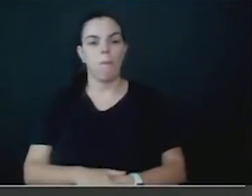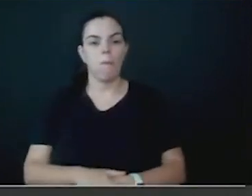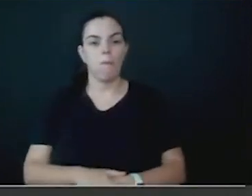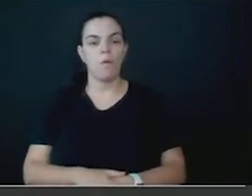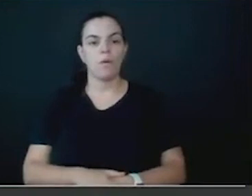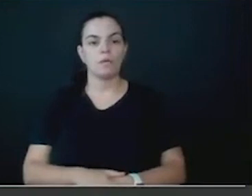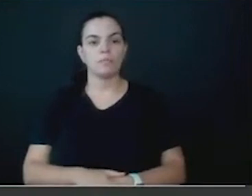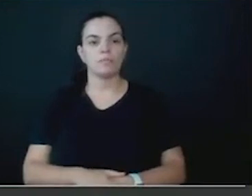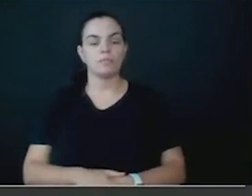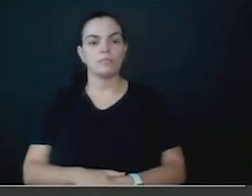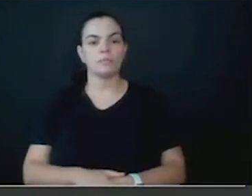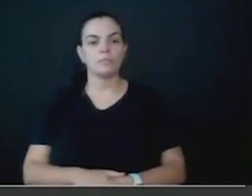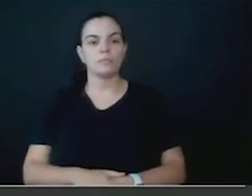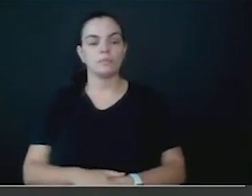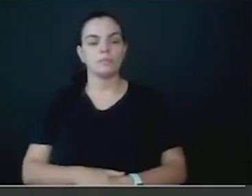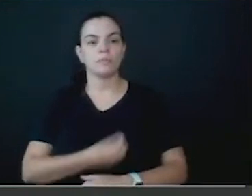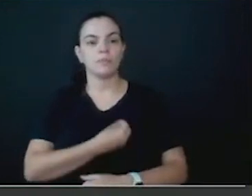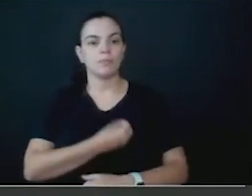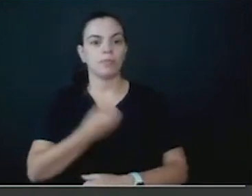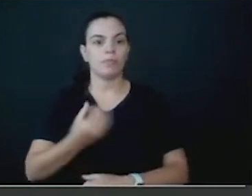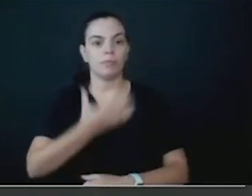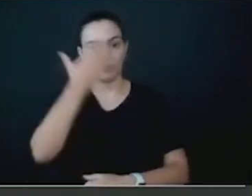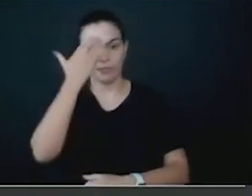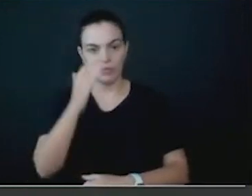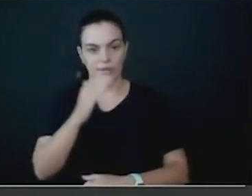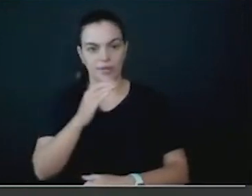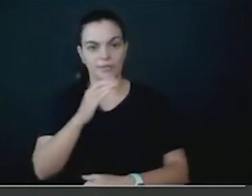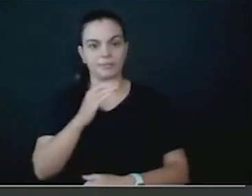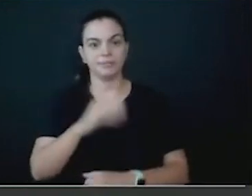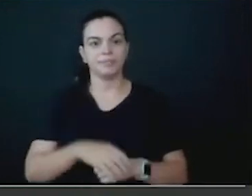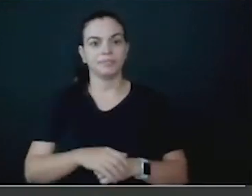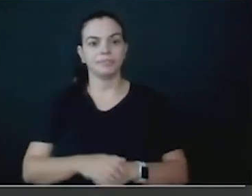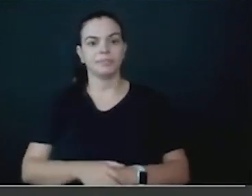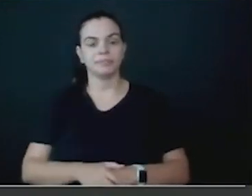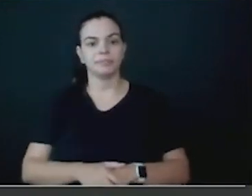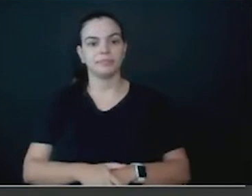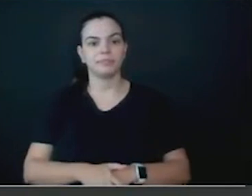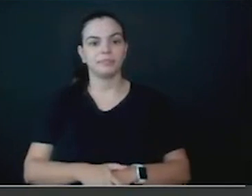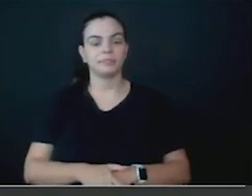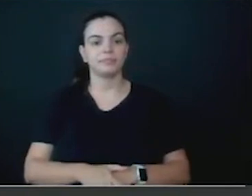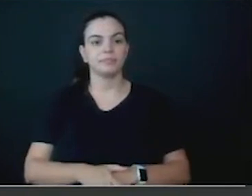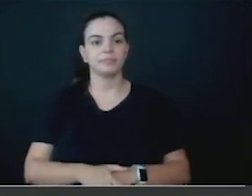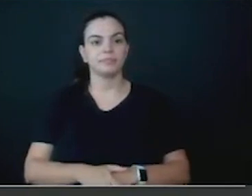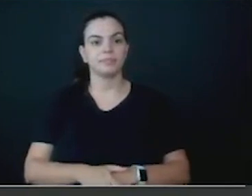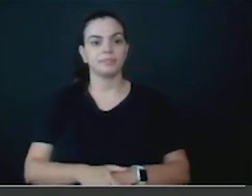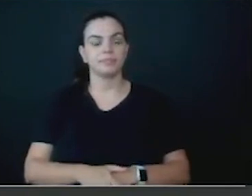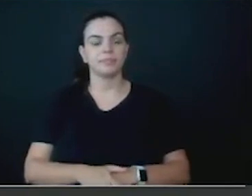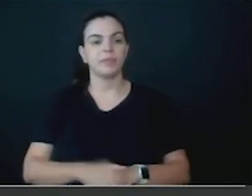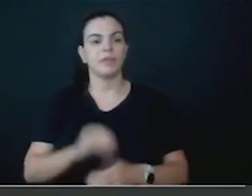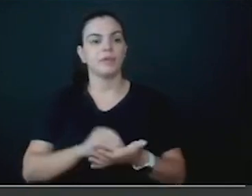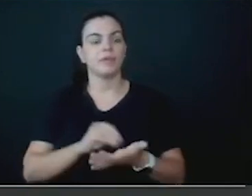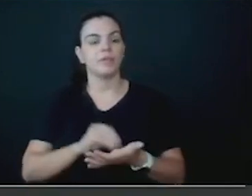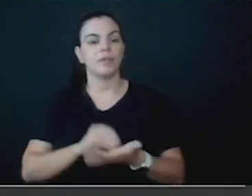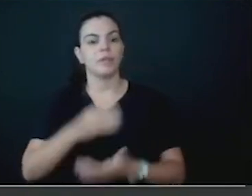Nova Curitiba, 53% já estão atendidas conforme o que foi previsto, e ainda faltam